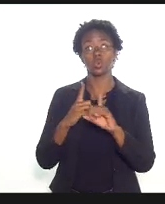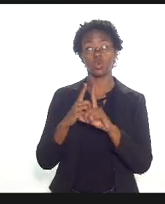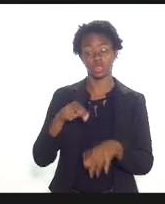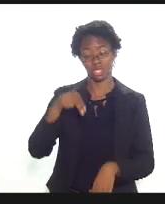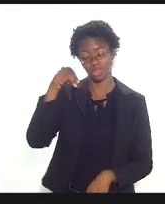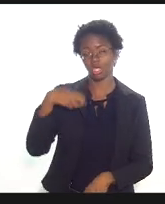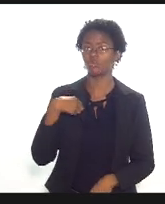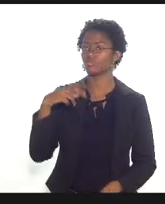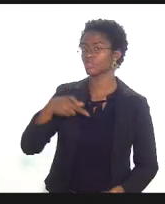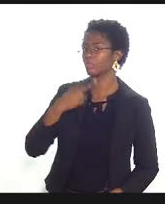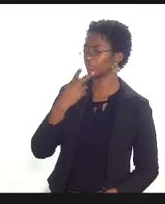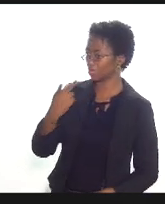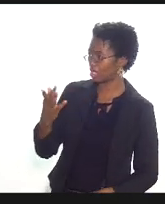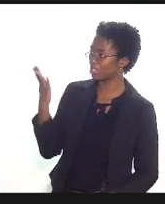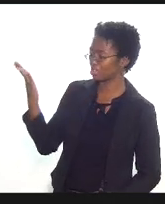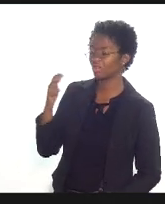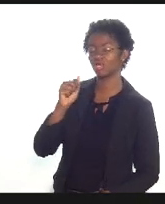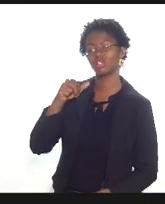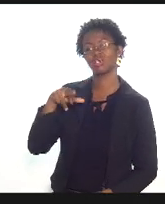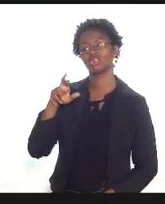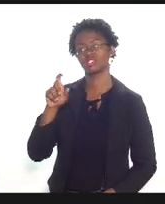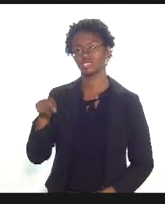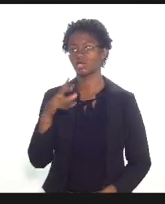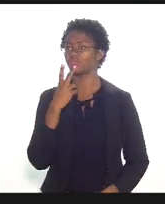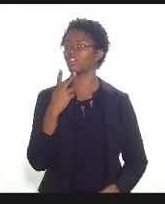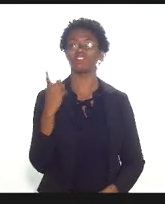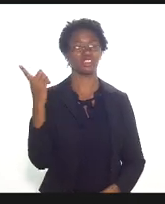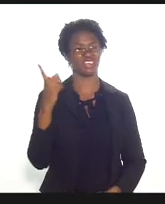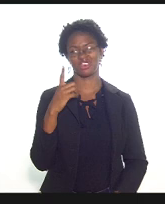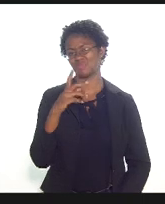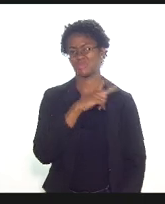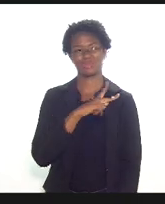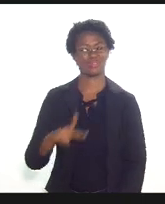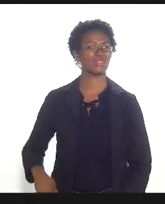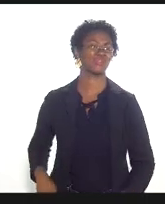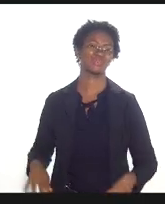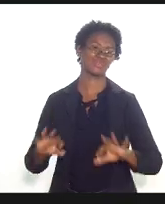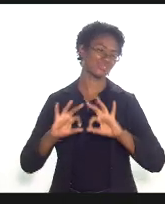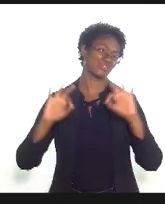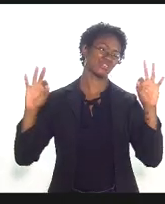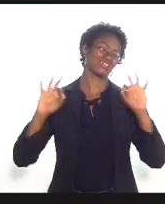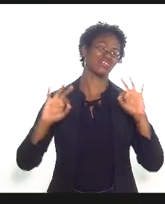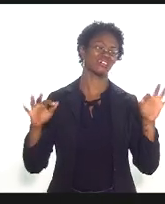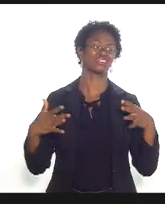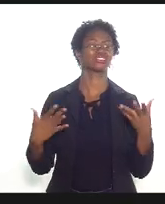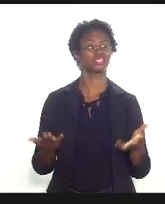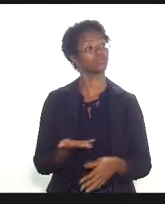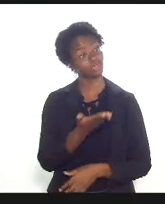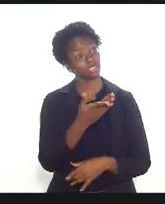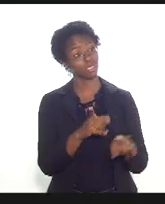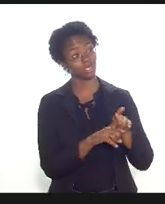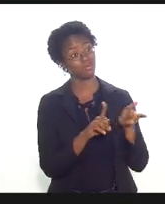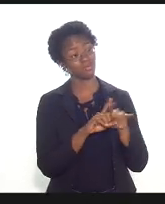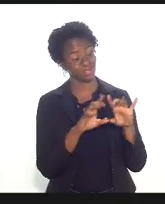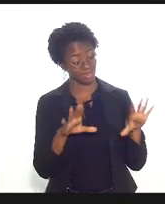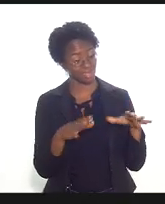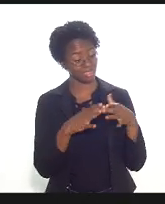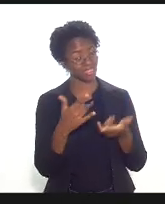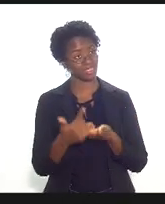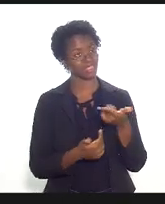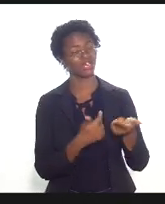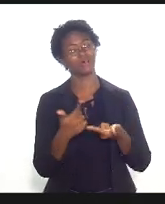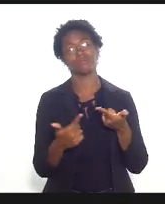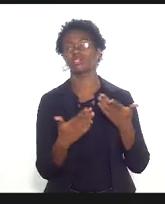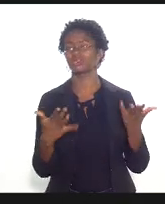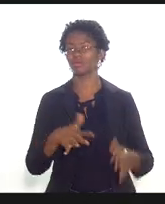André Ciliano tem conduzido a Alerj com muita maestria, né? E Vossa Excelência também nessa comissão de trabalho. Então, é uma